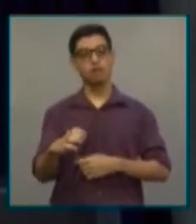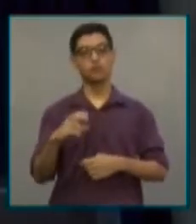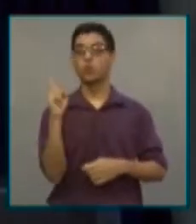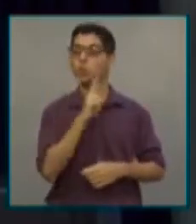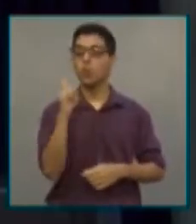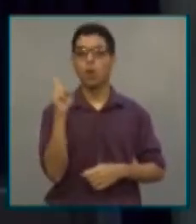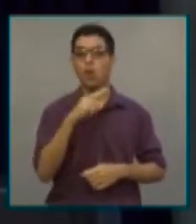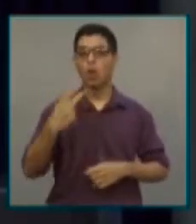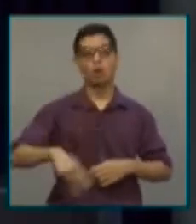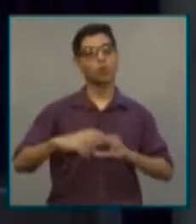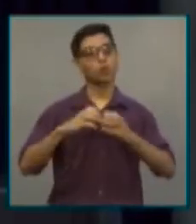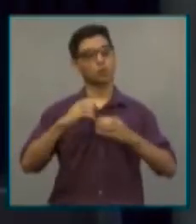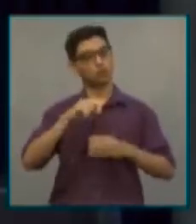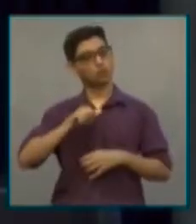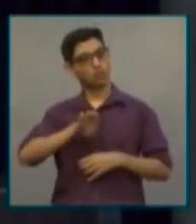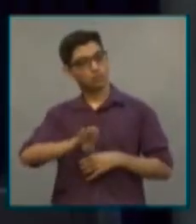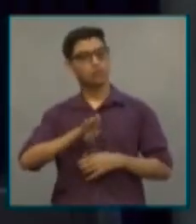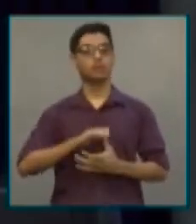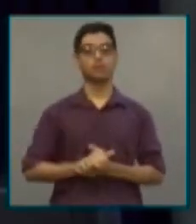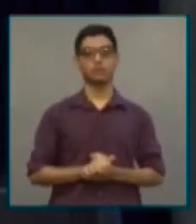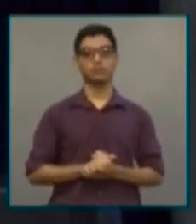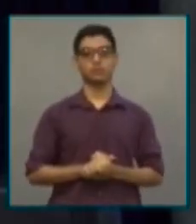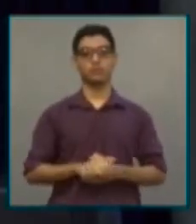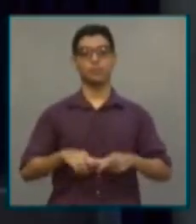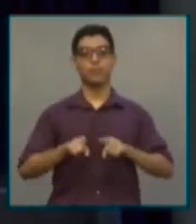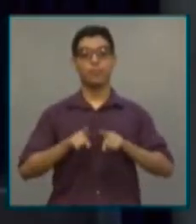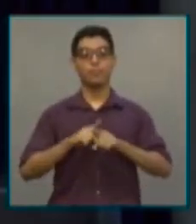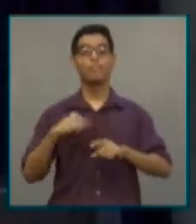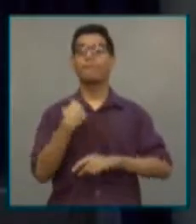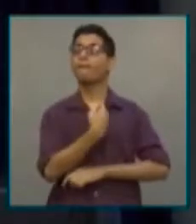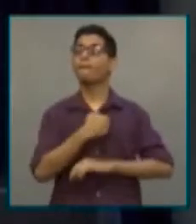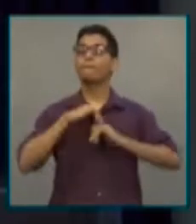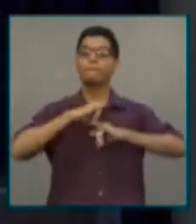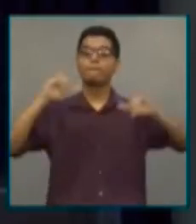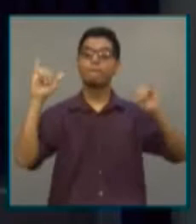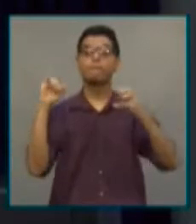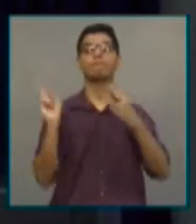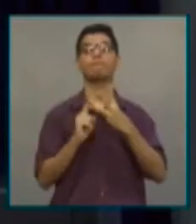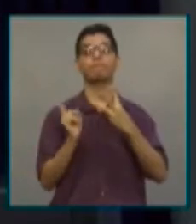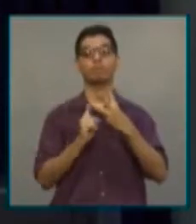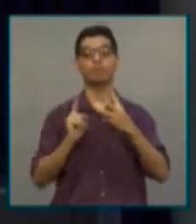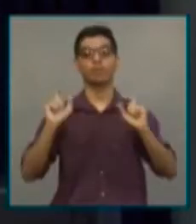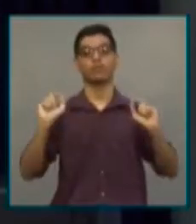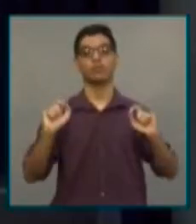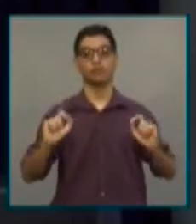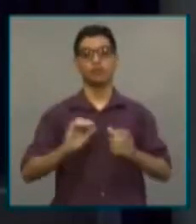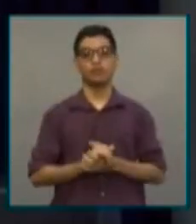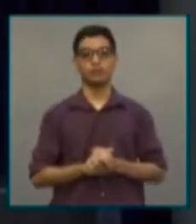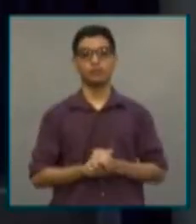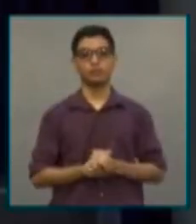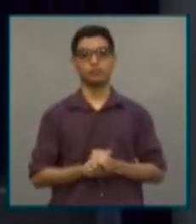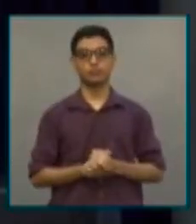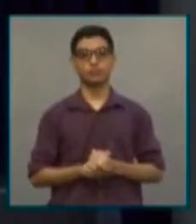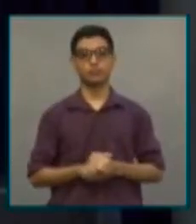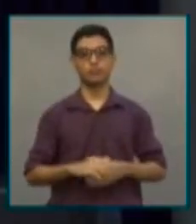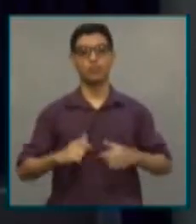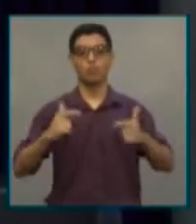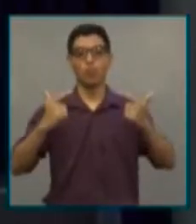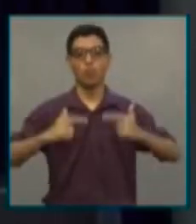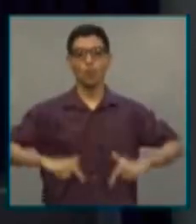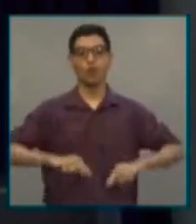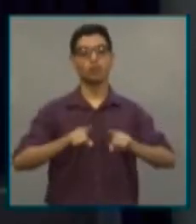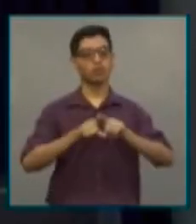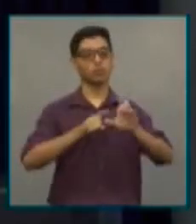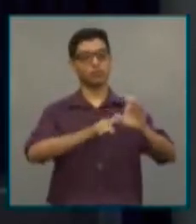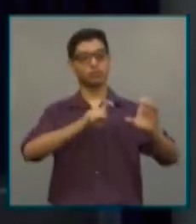Ceará. E, principalmente, elencamos como um pilar o apartidarismo e a independência da nossa